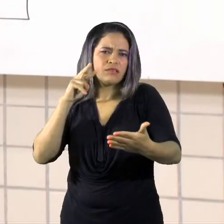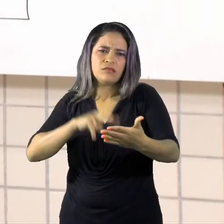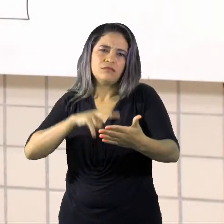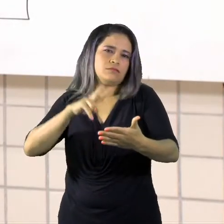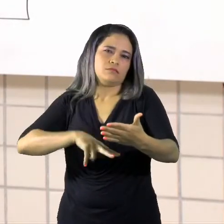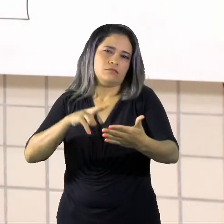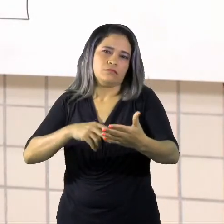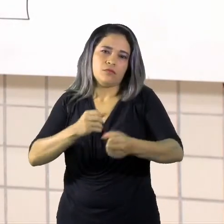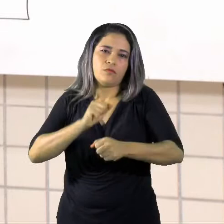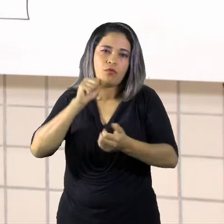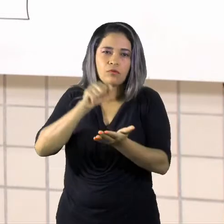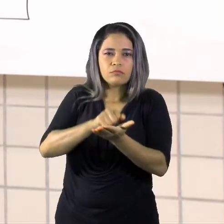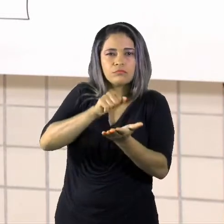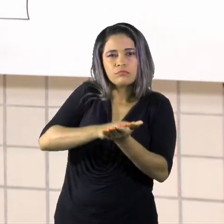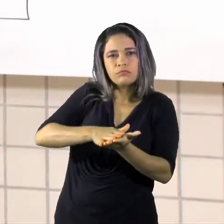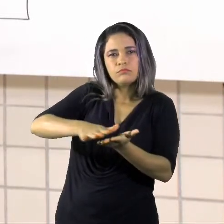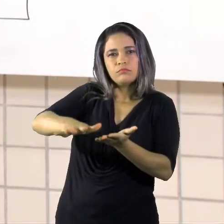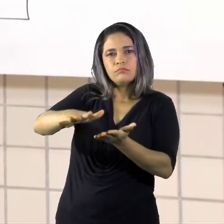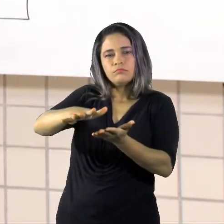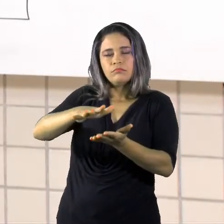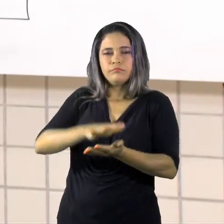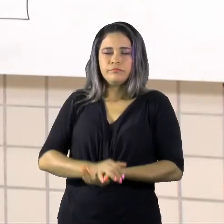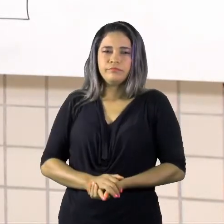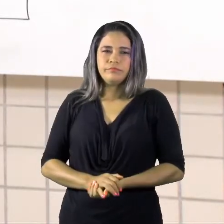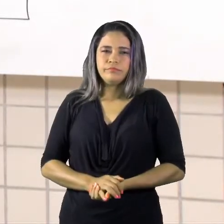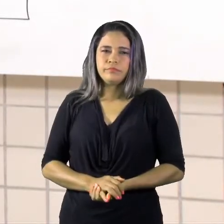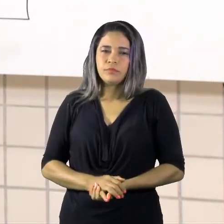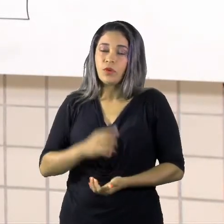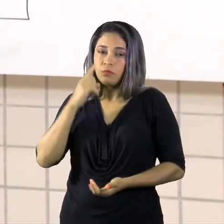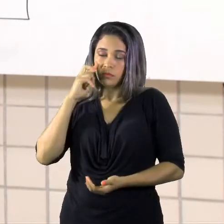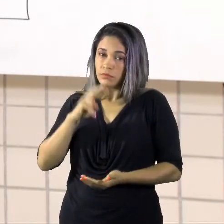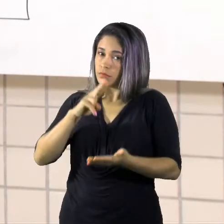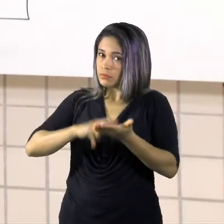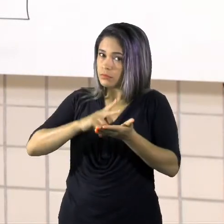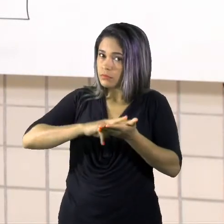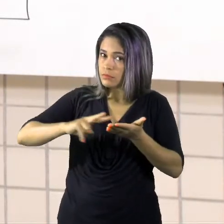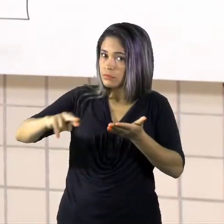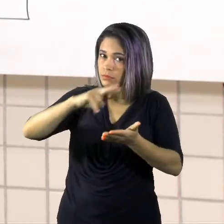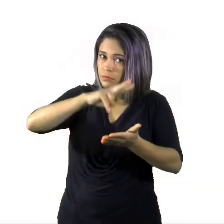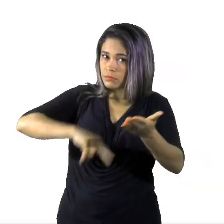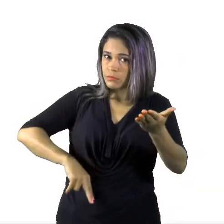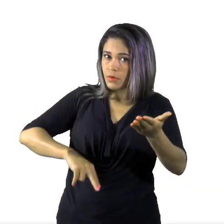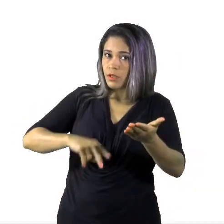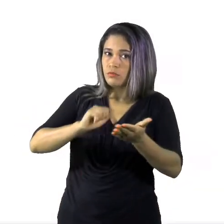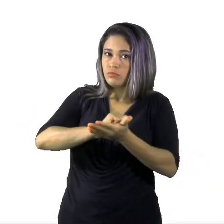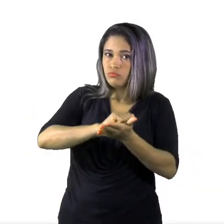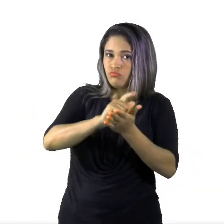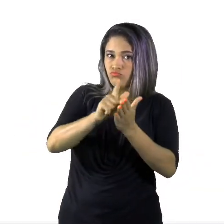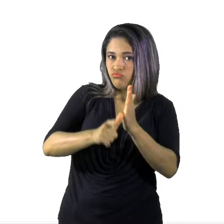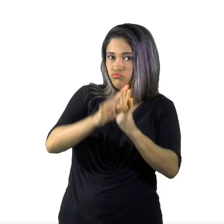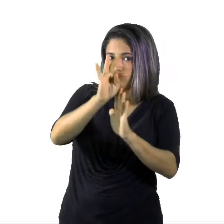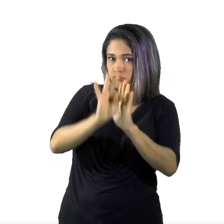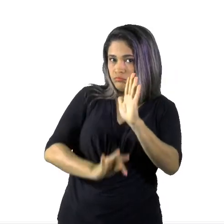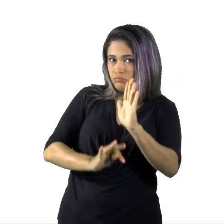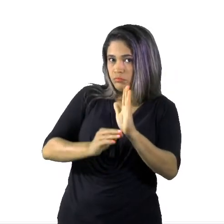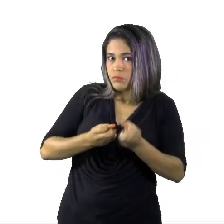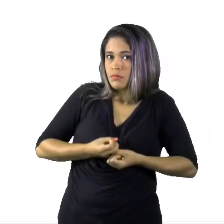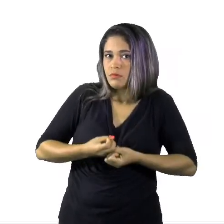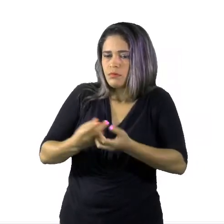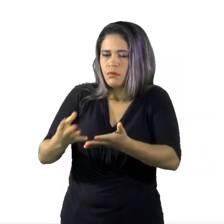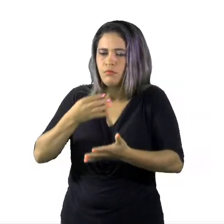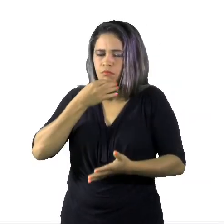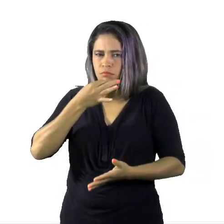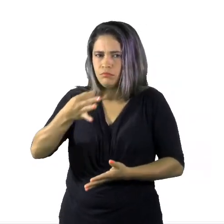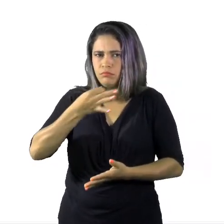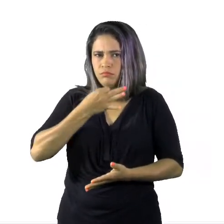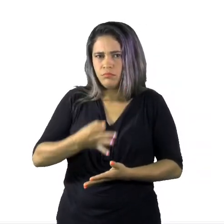na mídia. Observem, carta do leitor é um gênero textual em que o leitor expressa opiniões